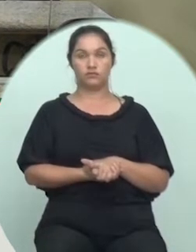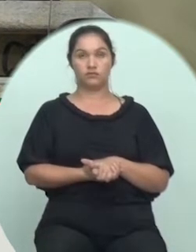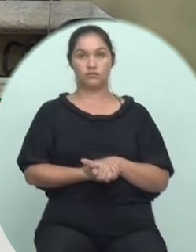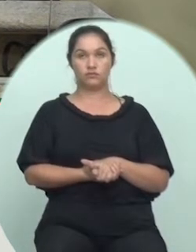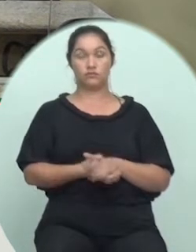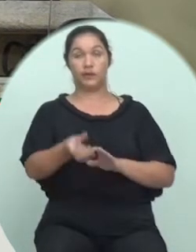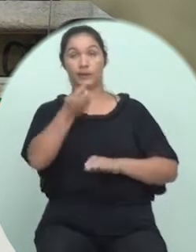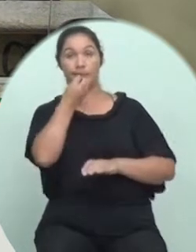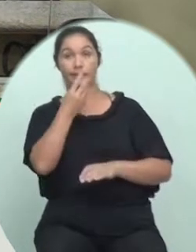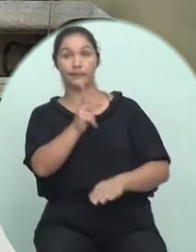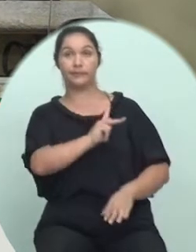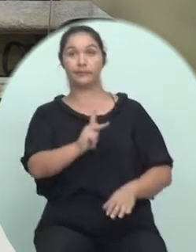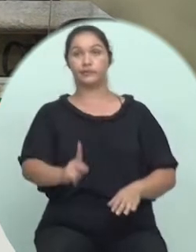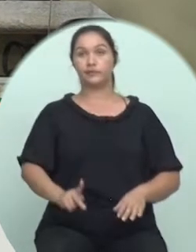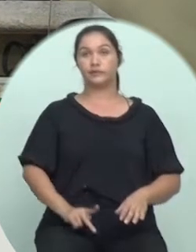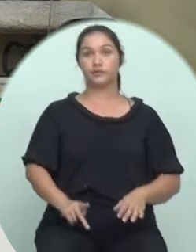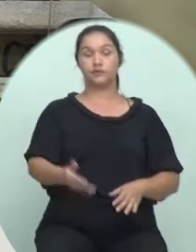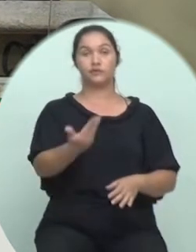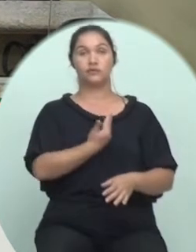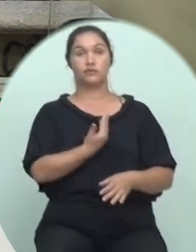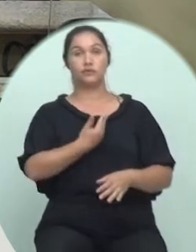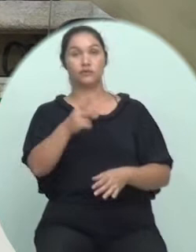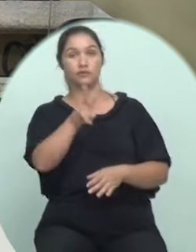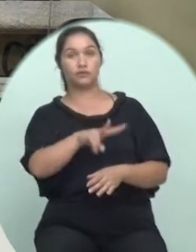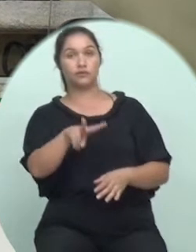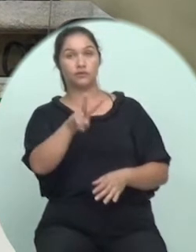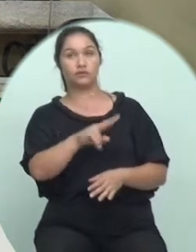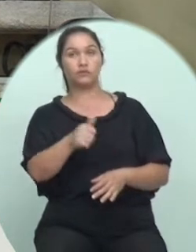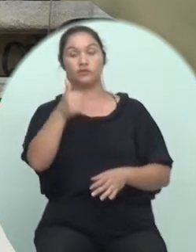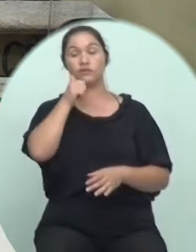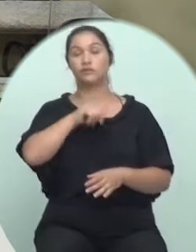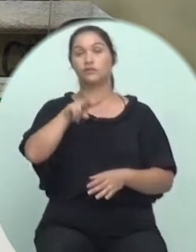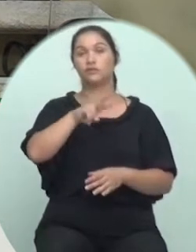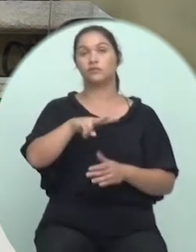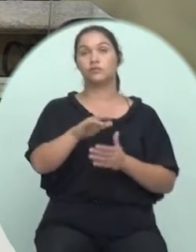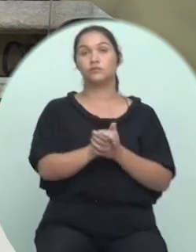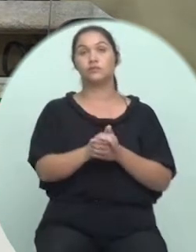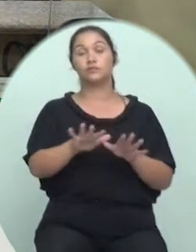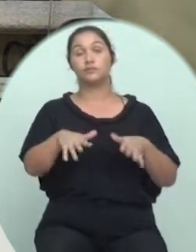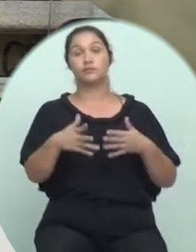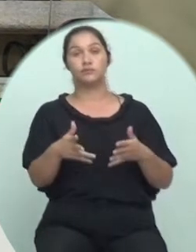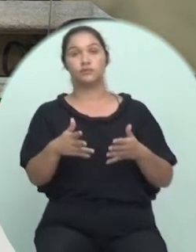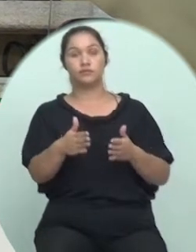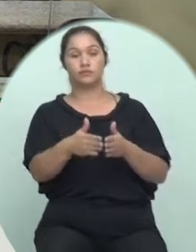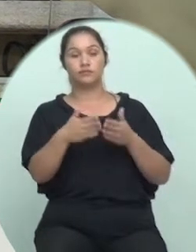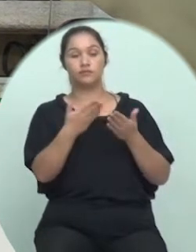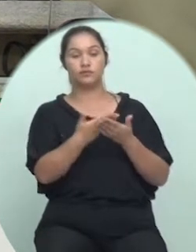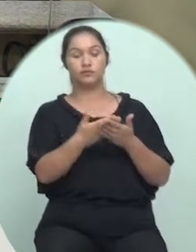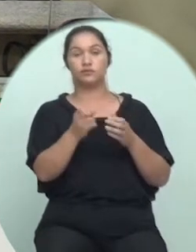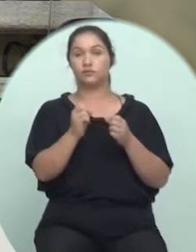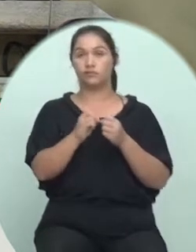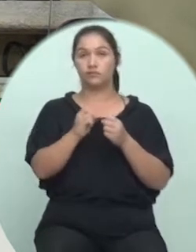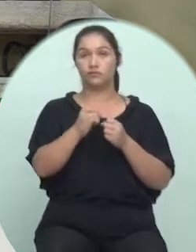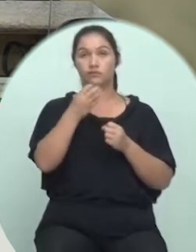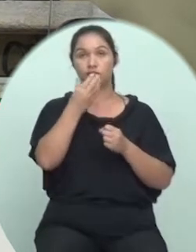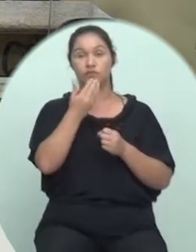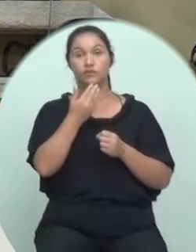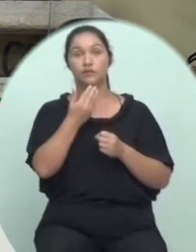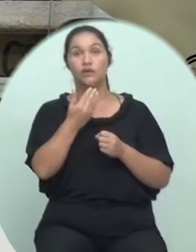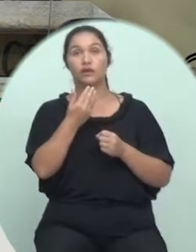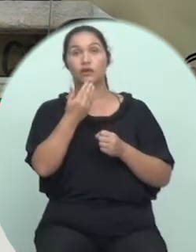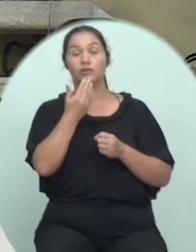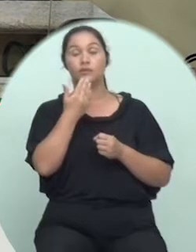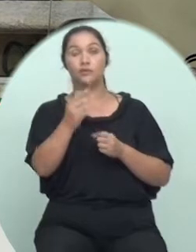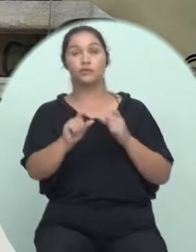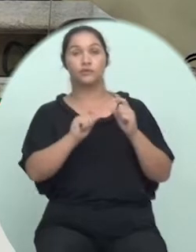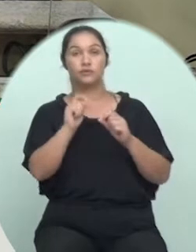Bom, senhor presidente, colegas vereadores e vereadoras, nós fizemos este requerimento pedindo informações